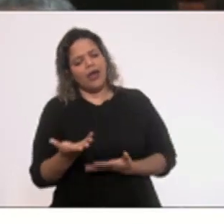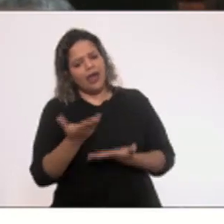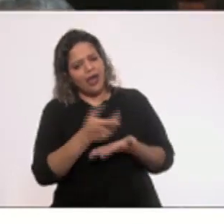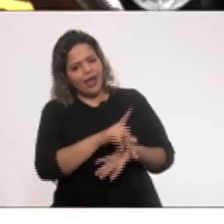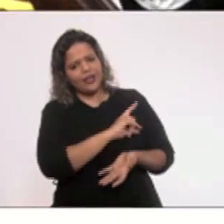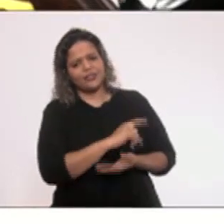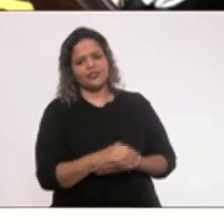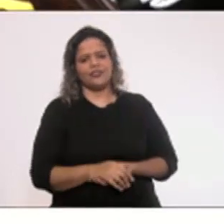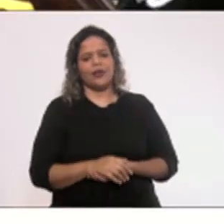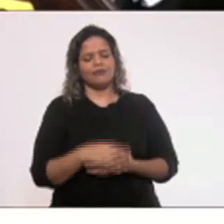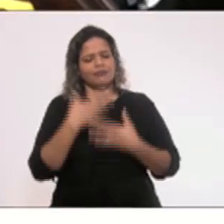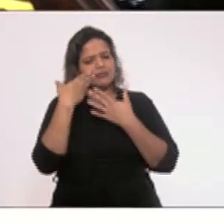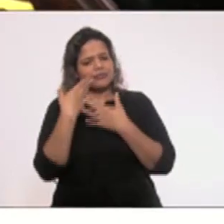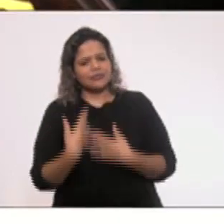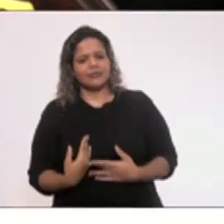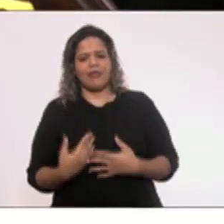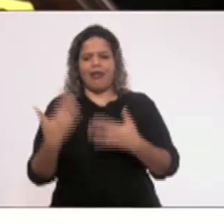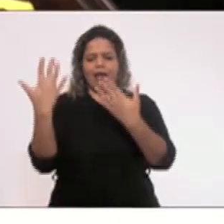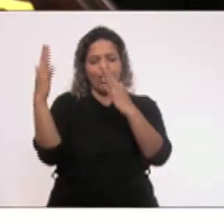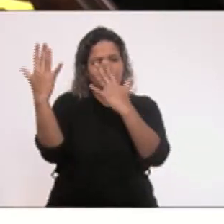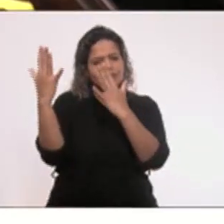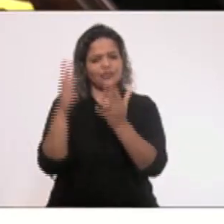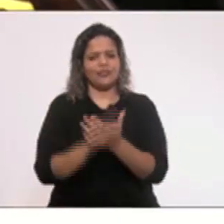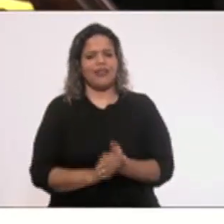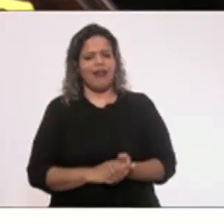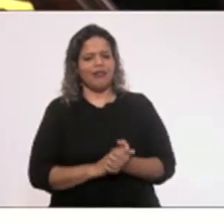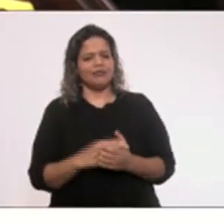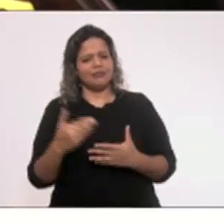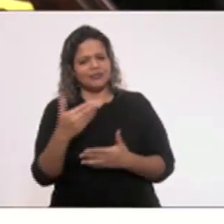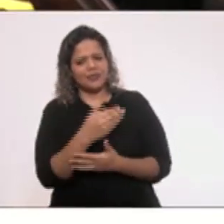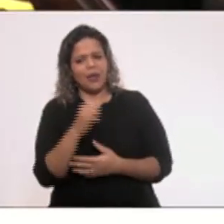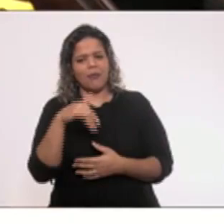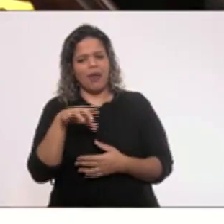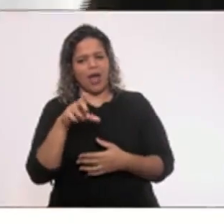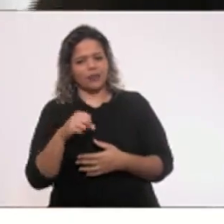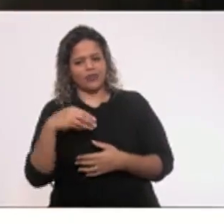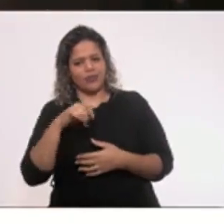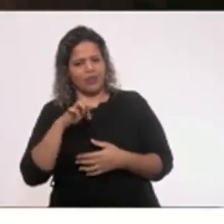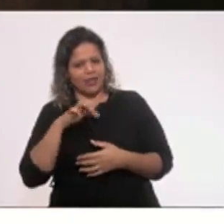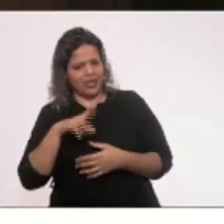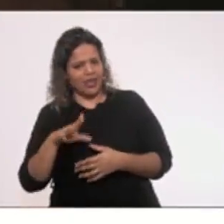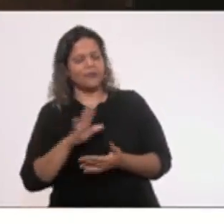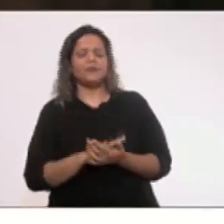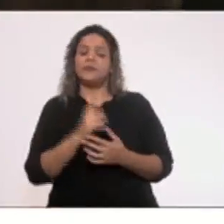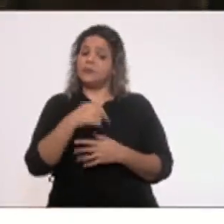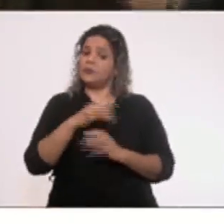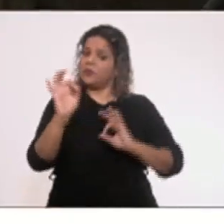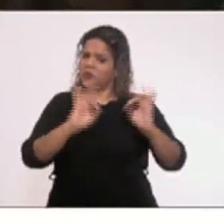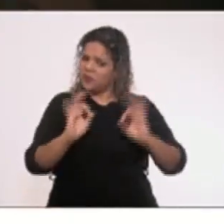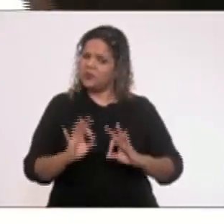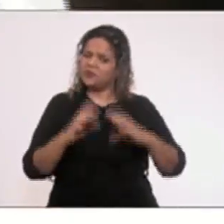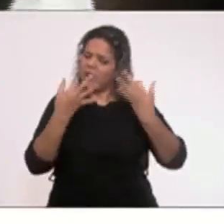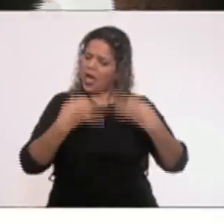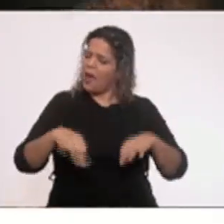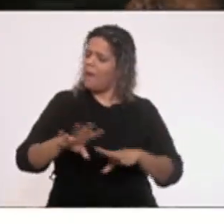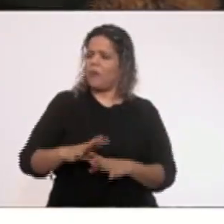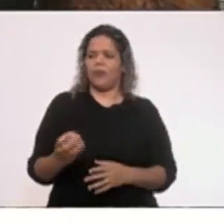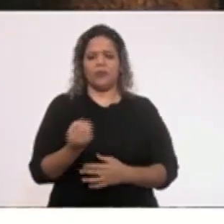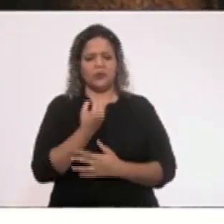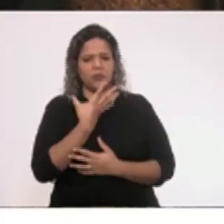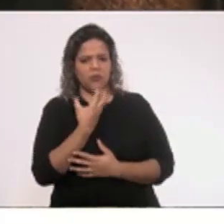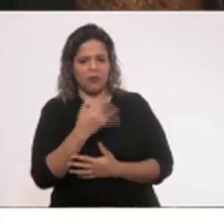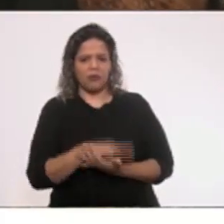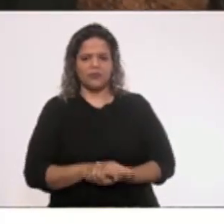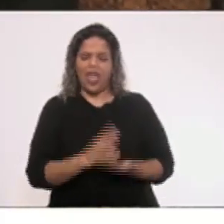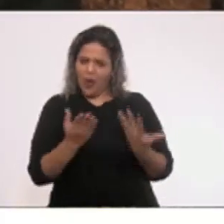como Valdec, elogiar Vossa Excelência, deputado Marcos Miller, que esse projeto realmente é muito bom,